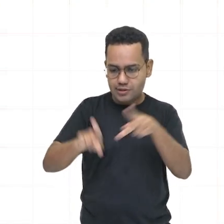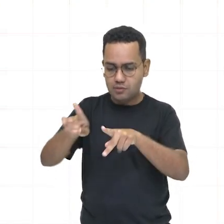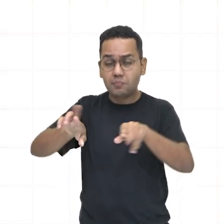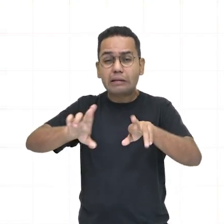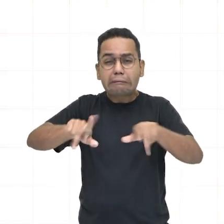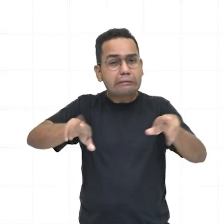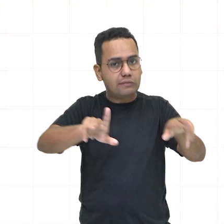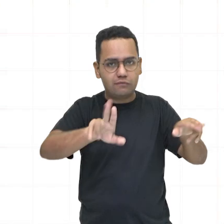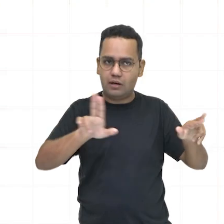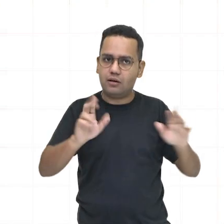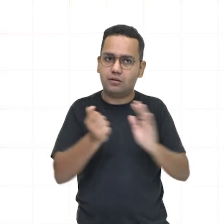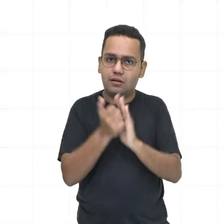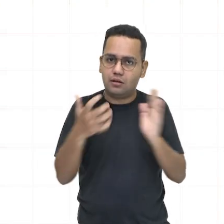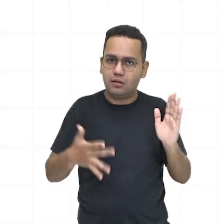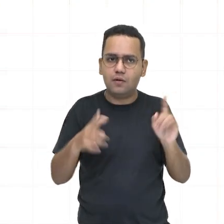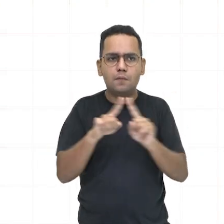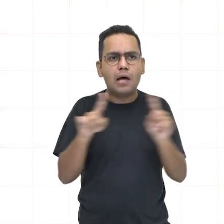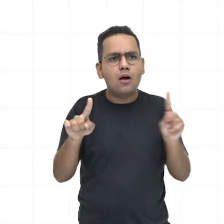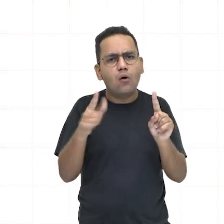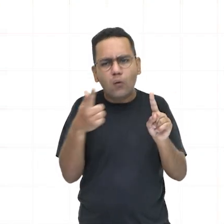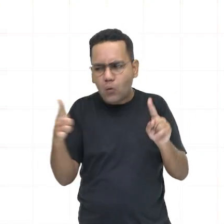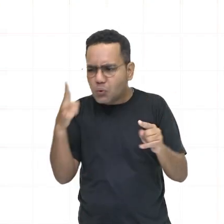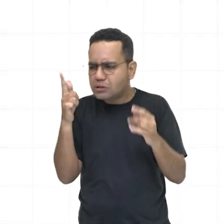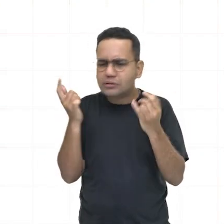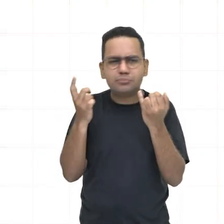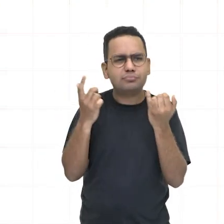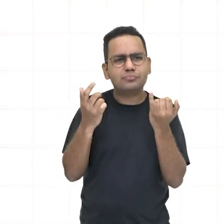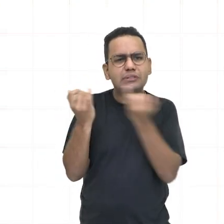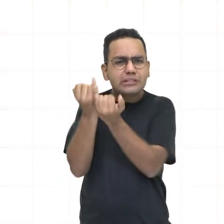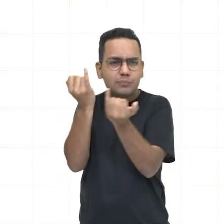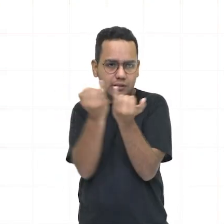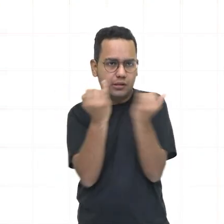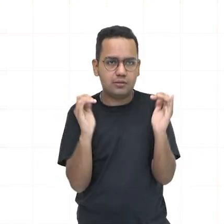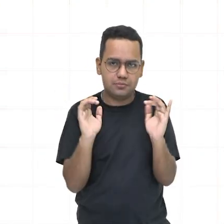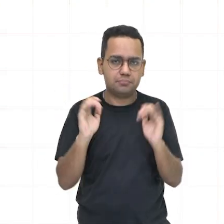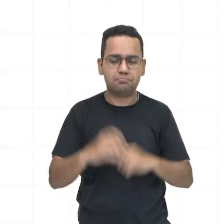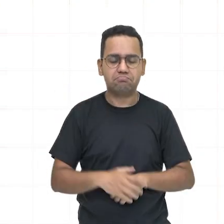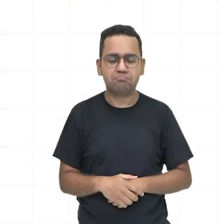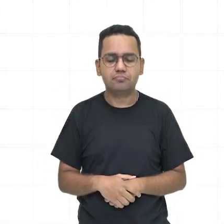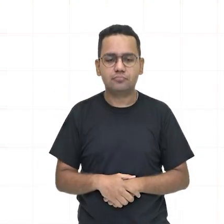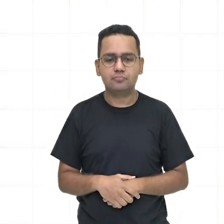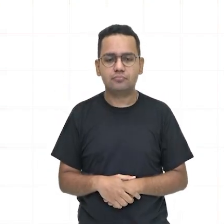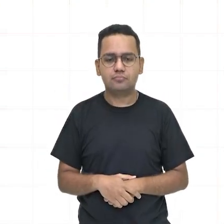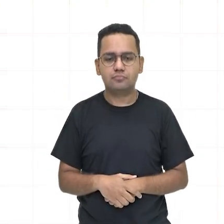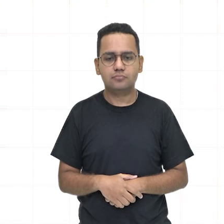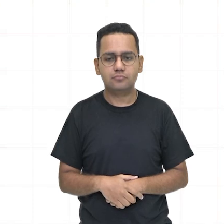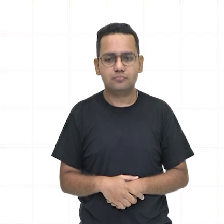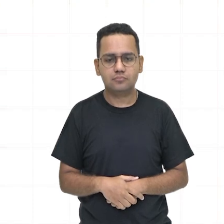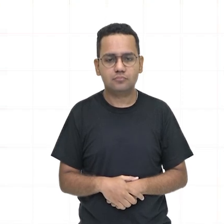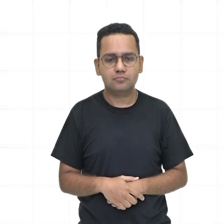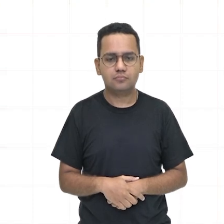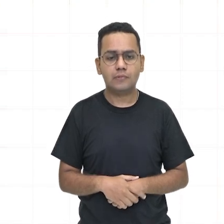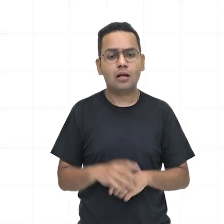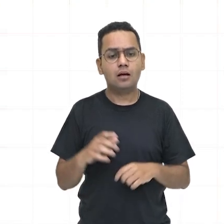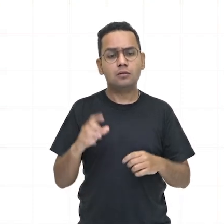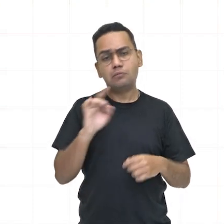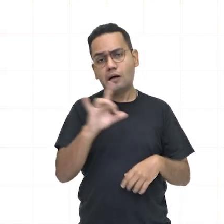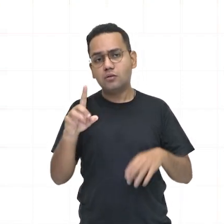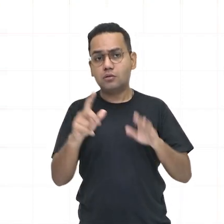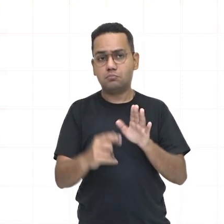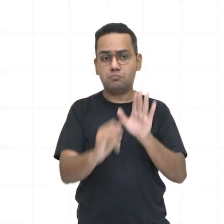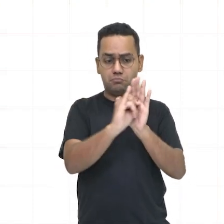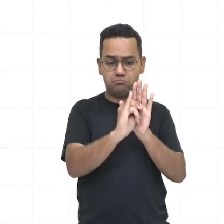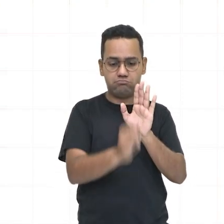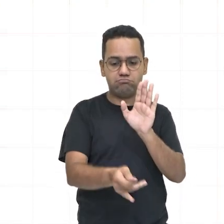mas algumas são comuns. Então, de todo o conjunto, cada uma tem lá a sua identidade própria, mas